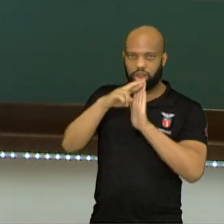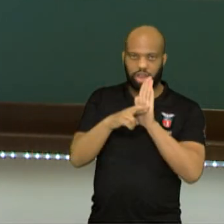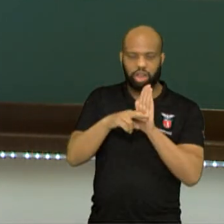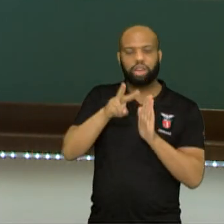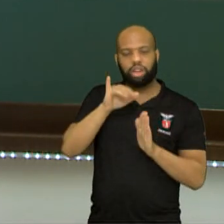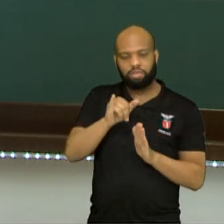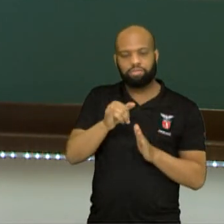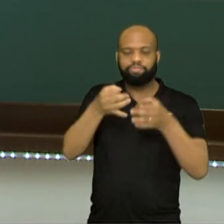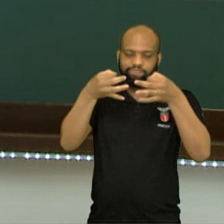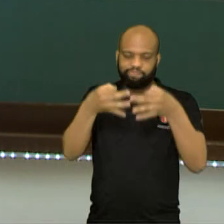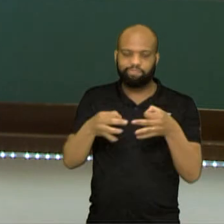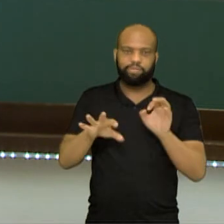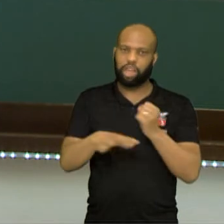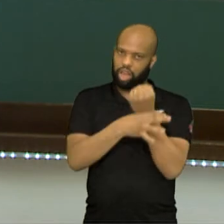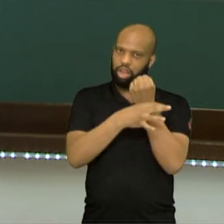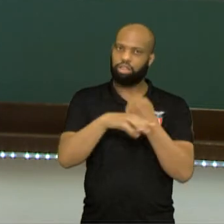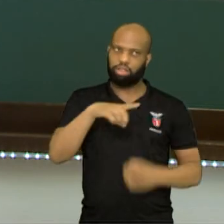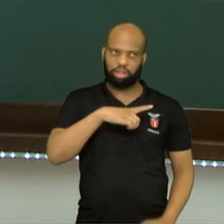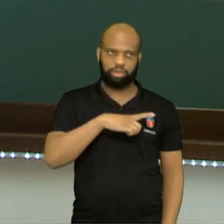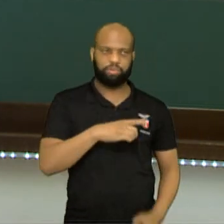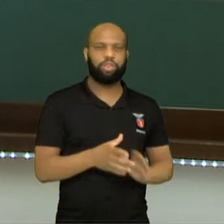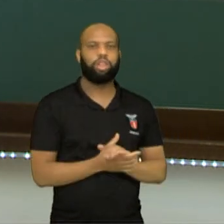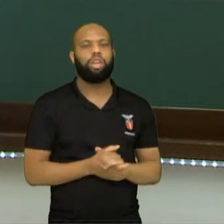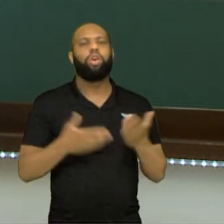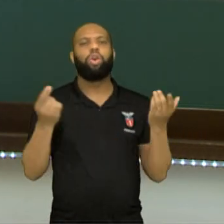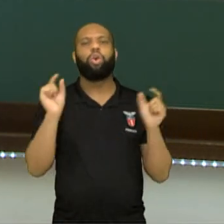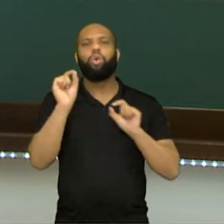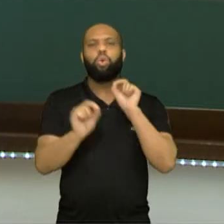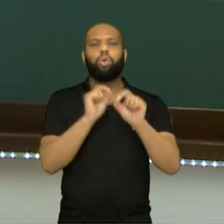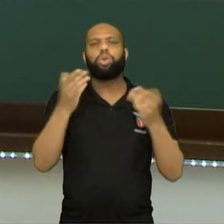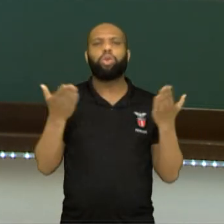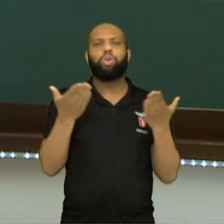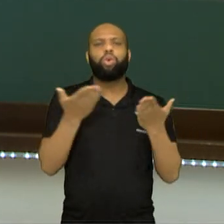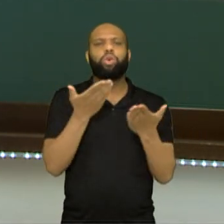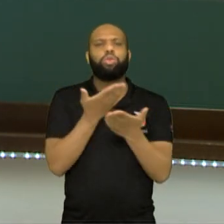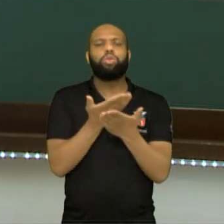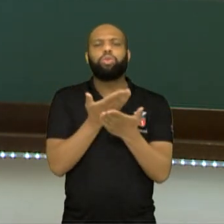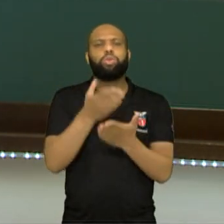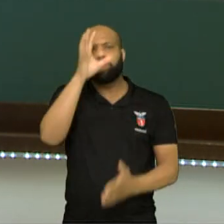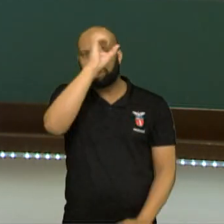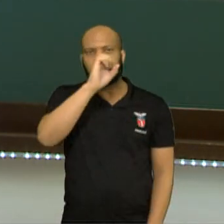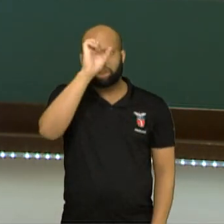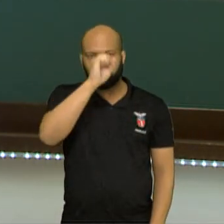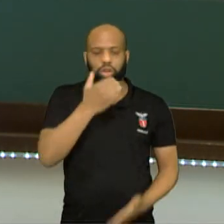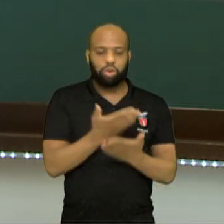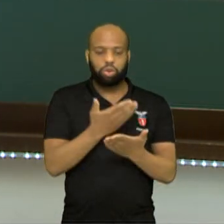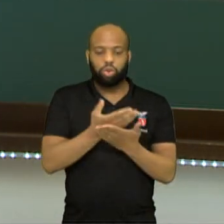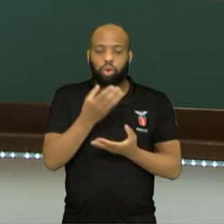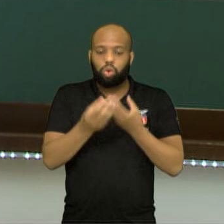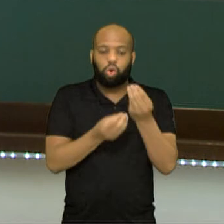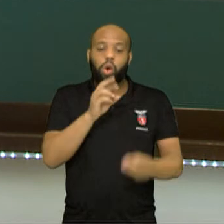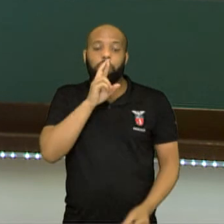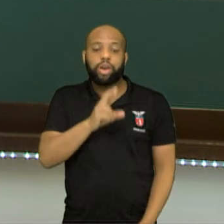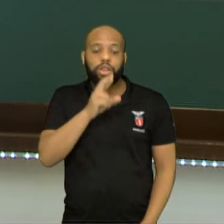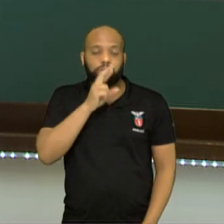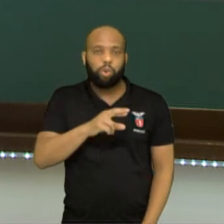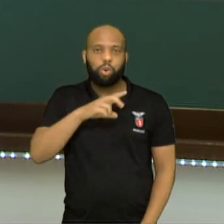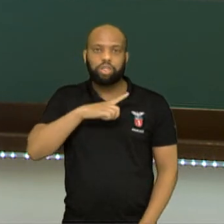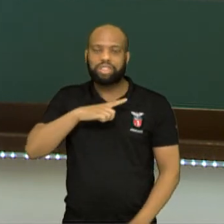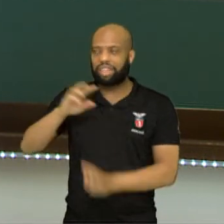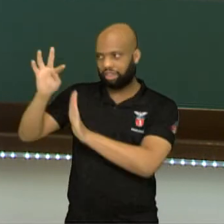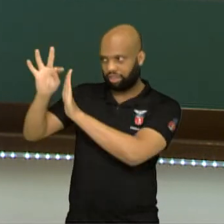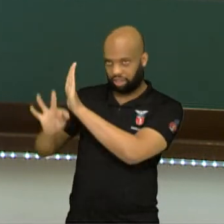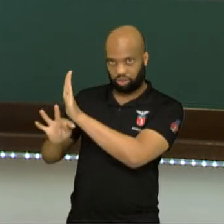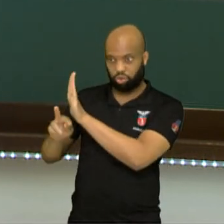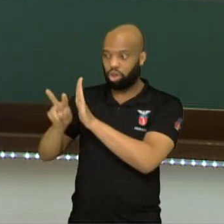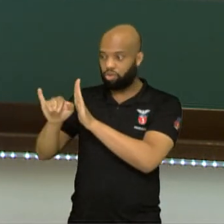dar certinho, garanto para você, tá bom? Na resolução, na aula de hoje, nós vimos resoluções de situação problemas com